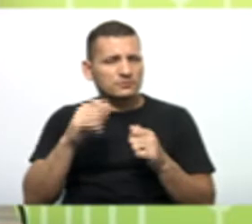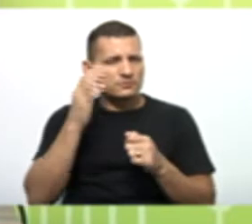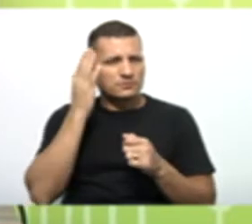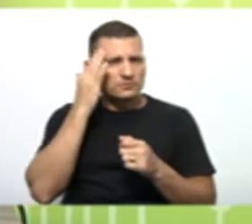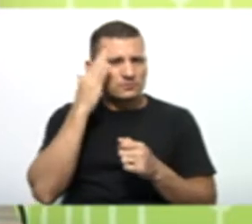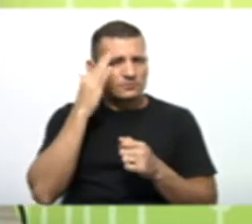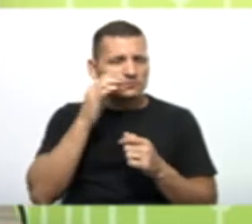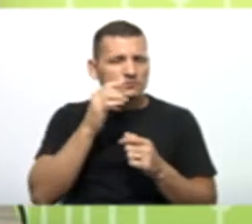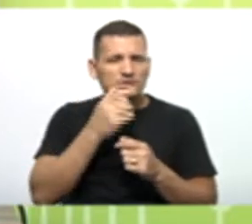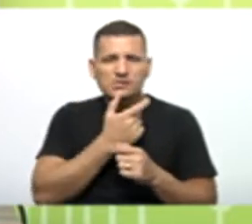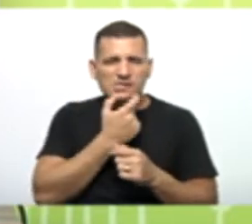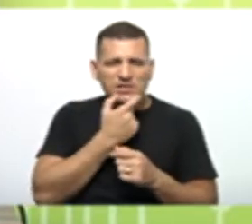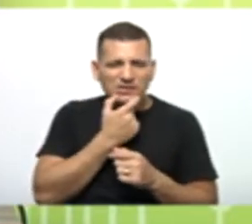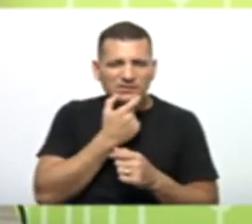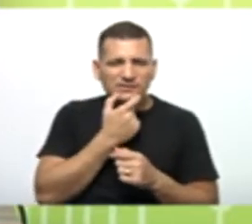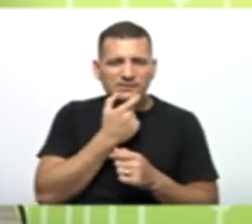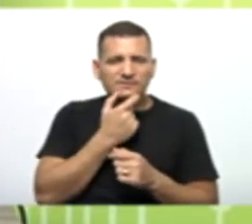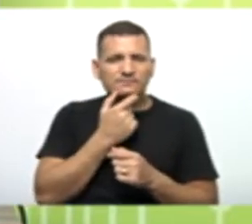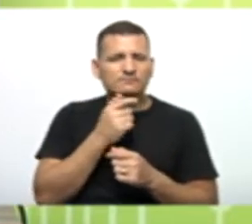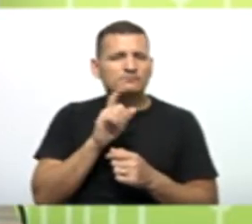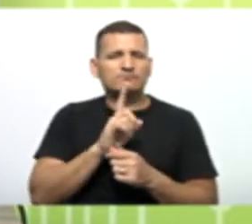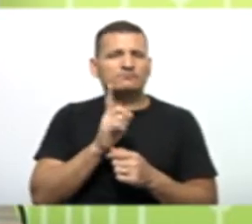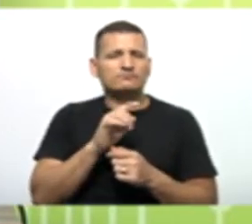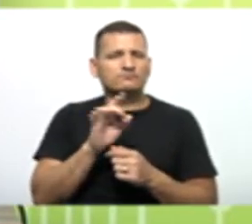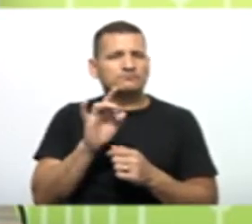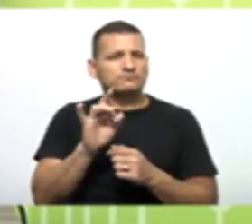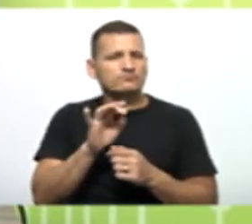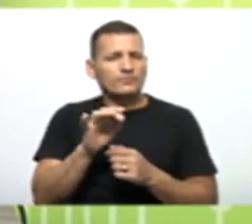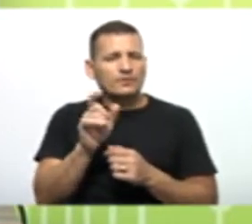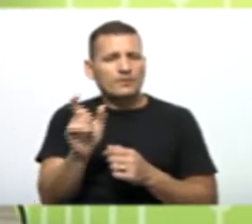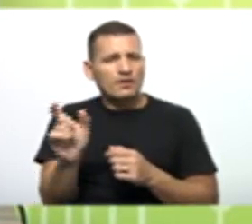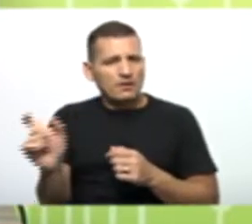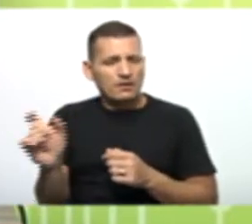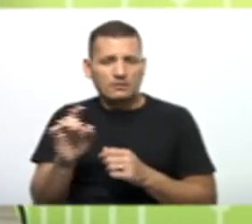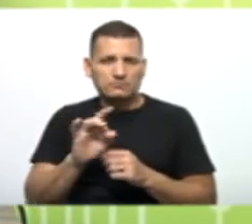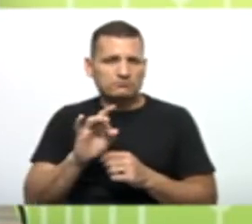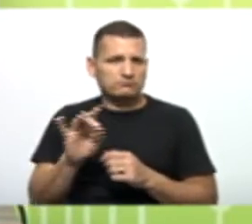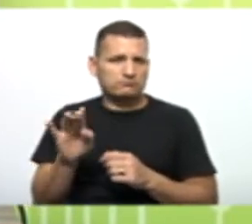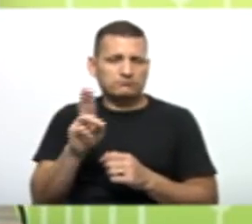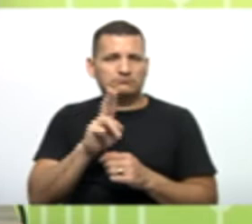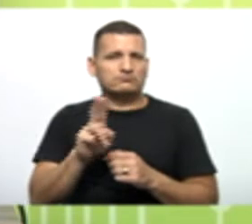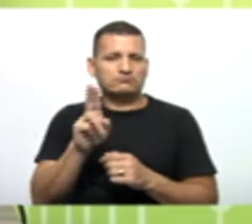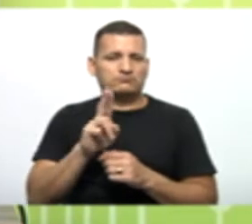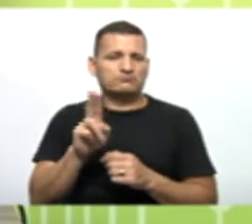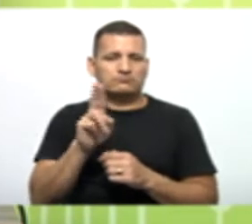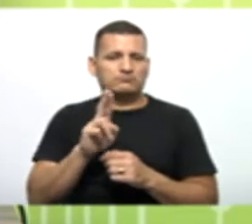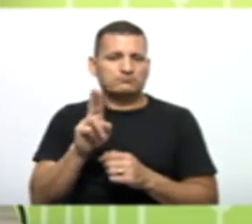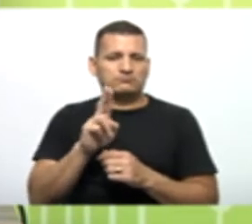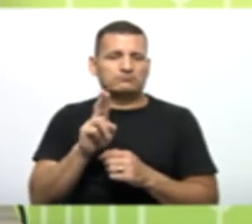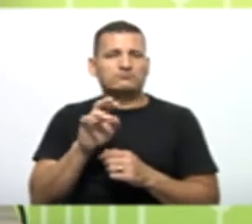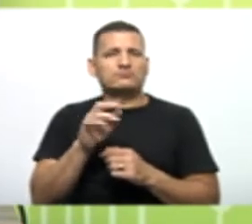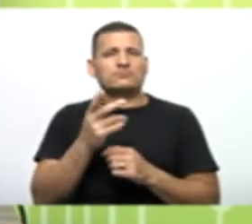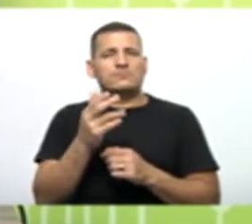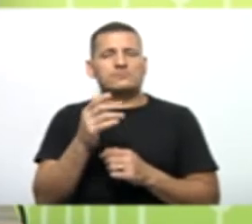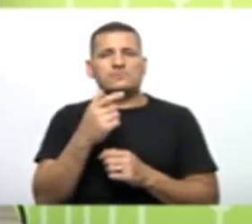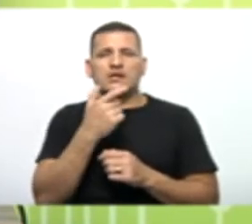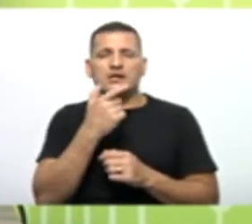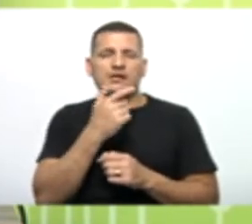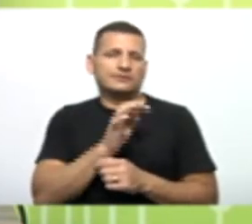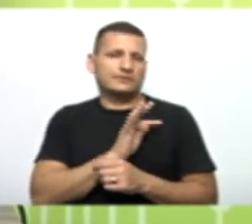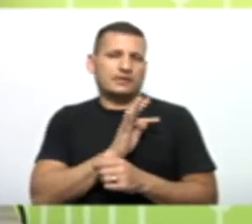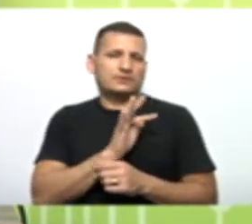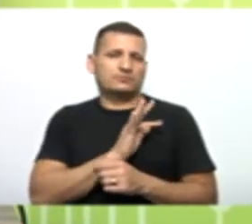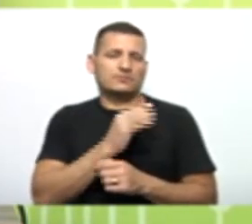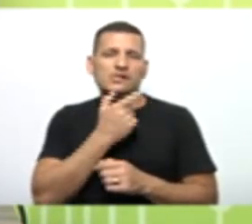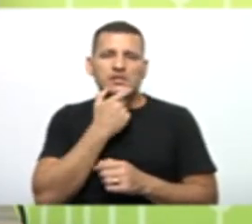propriamente o inglês, você tem que saber lá um conjunto de palavras em inglês que são utilizadas, que é o que a gente chama de inglês técnico. Então, assim,